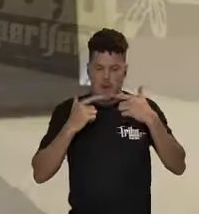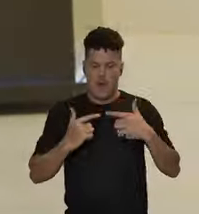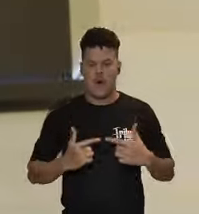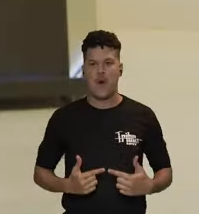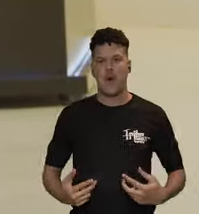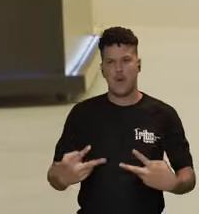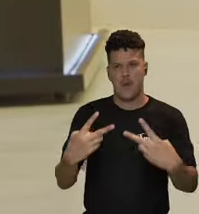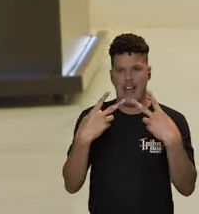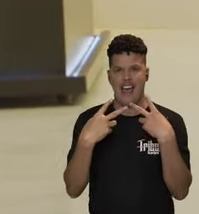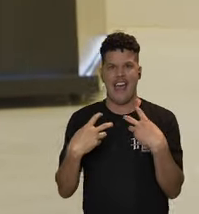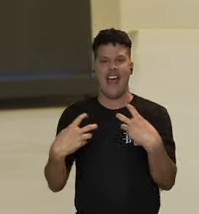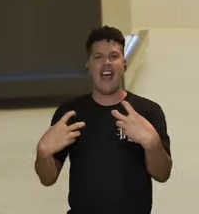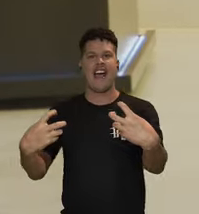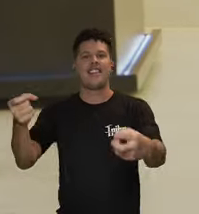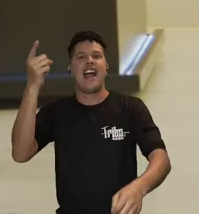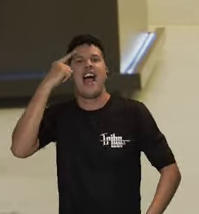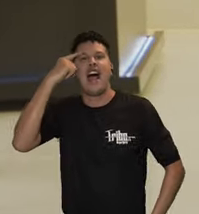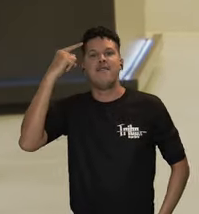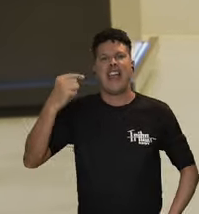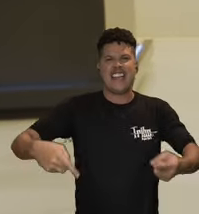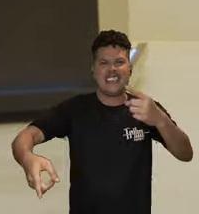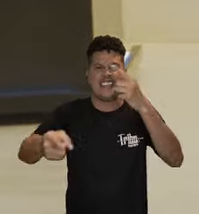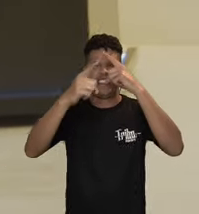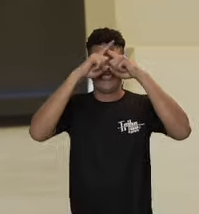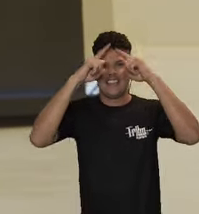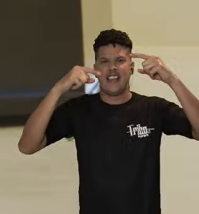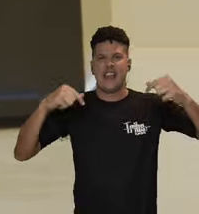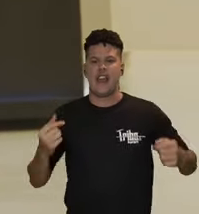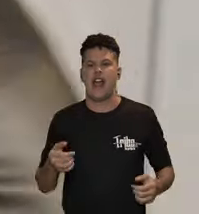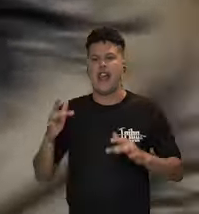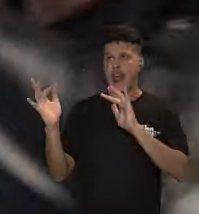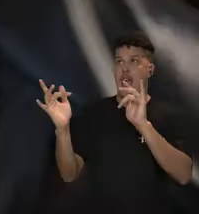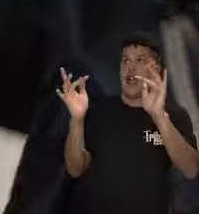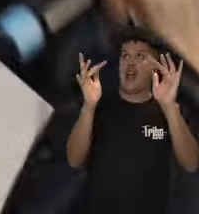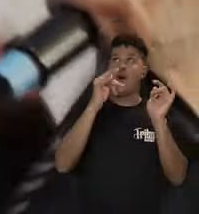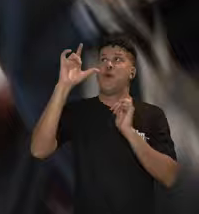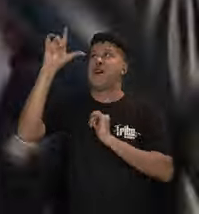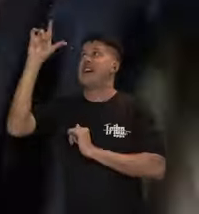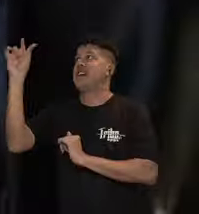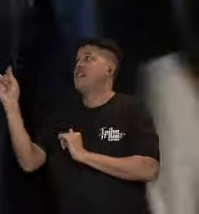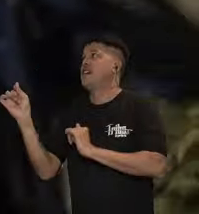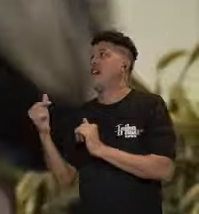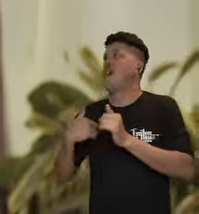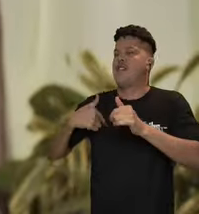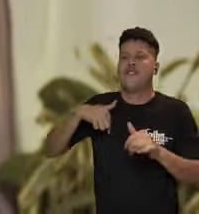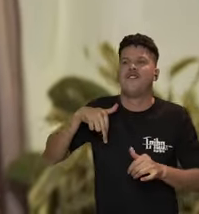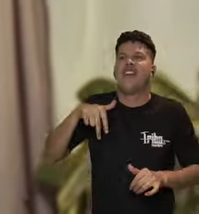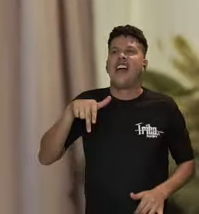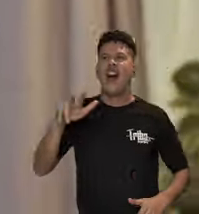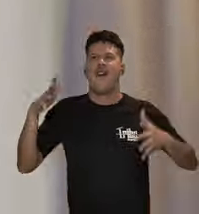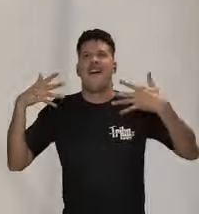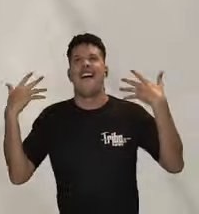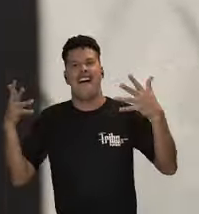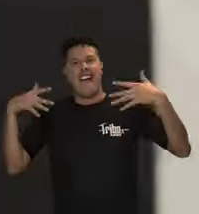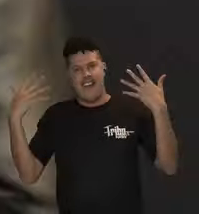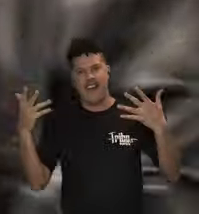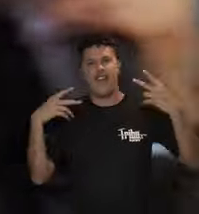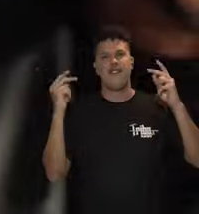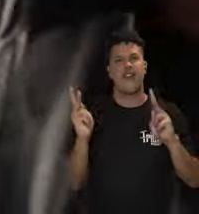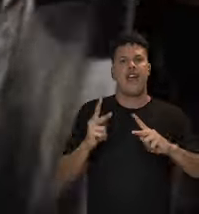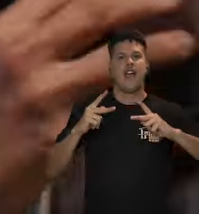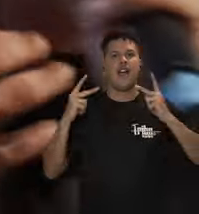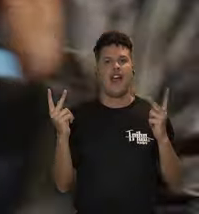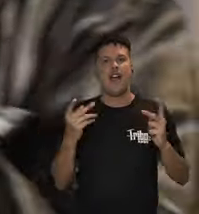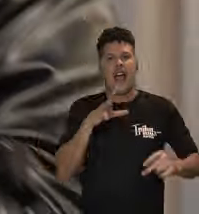mente censura. Yeah. Tô de campana, namorando essa lua nesse calor de verão. Nosso amor